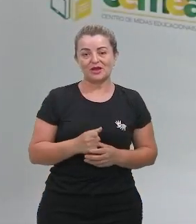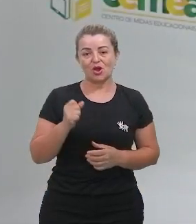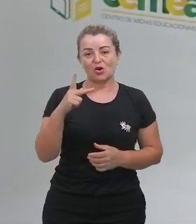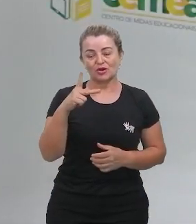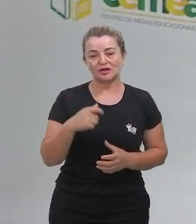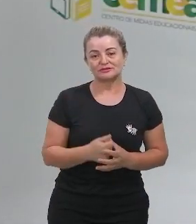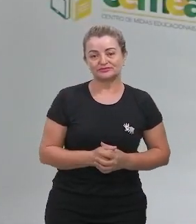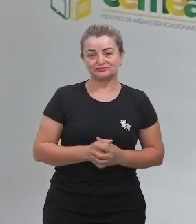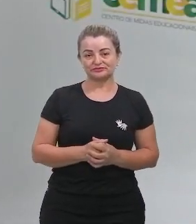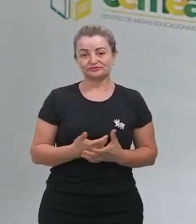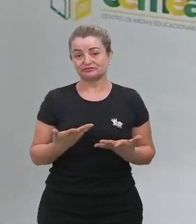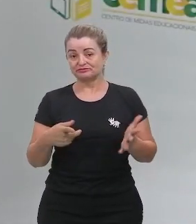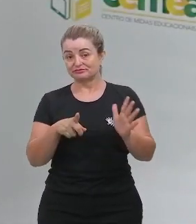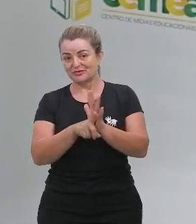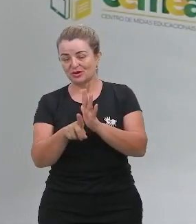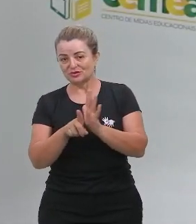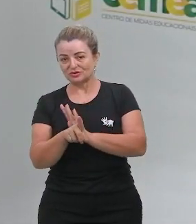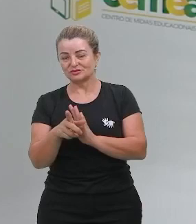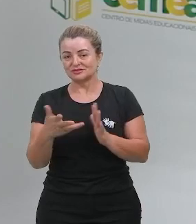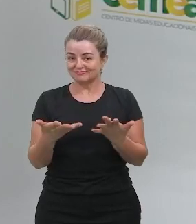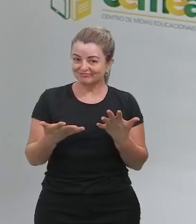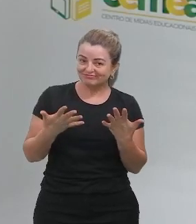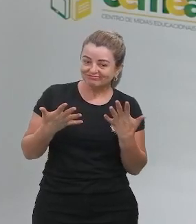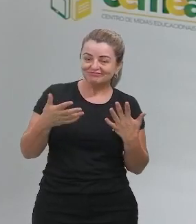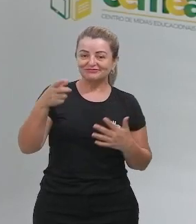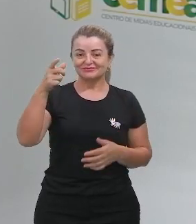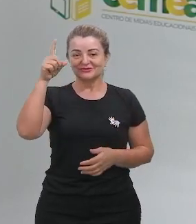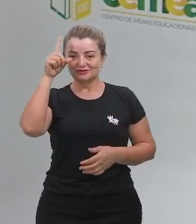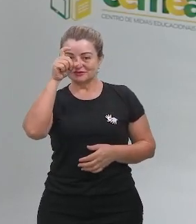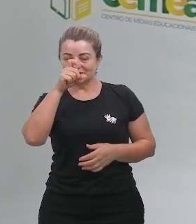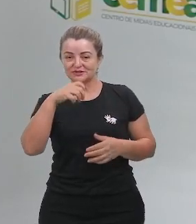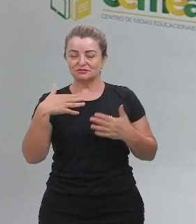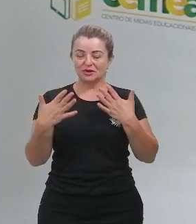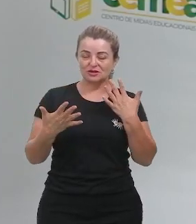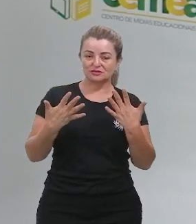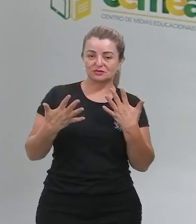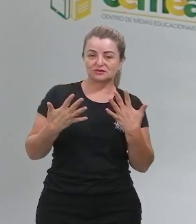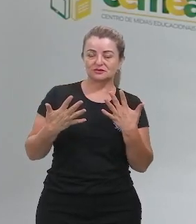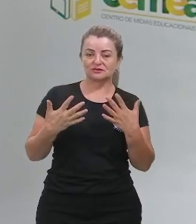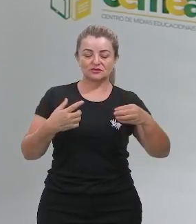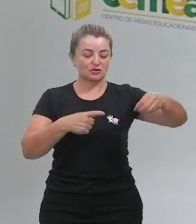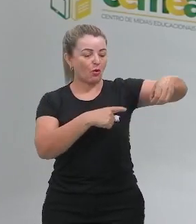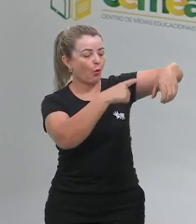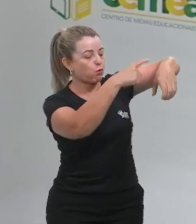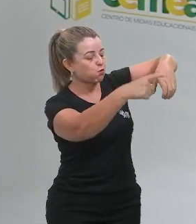Tá aí, uma questão bem interessante. E se você olhar direitinho, só traçando a ideia da circunferência, você já